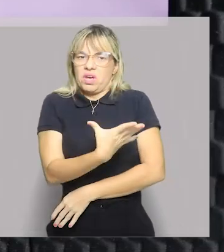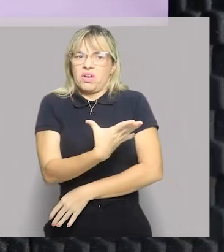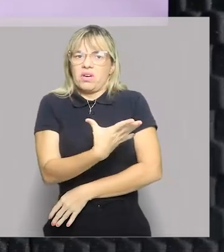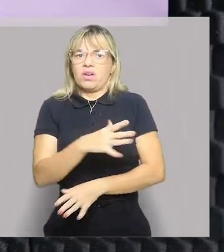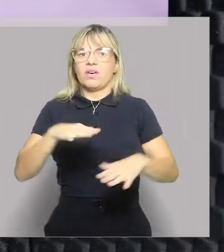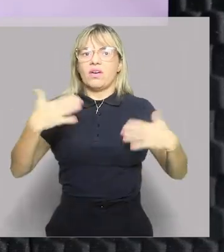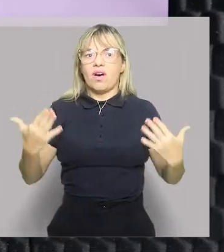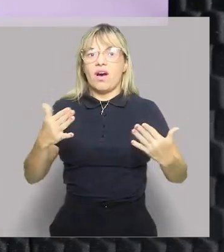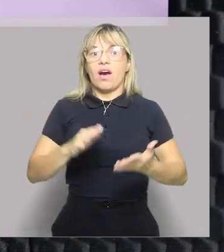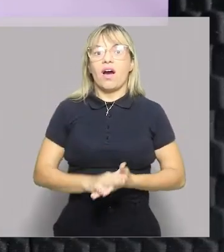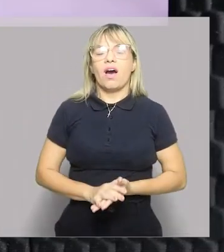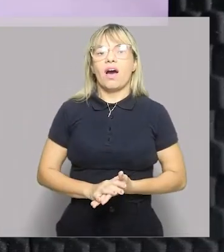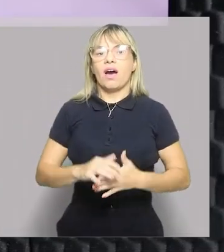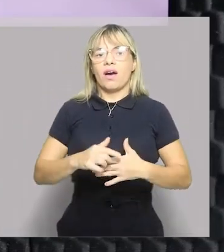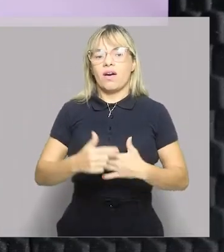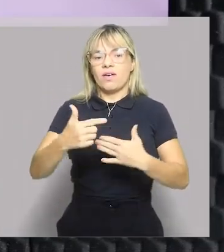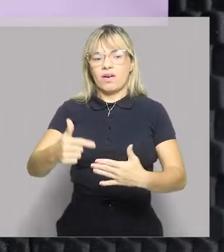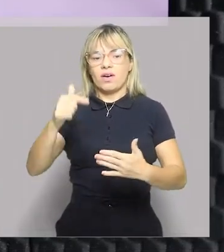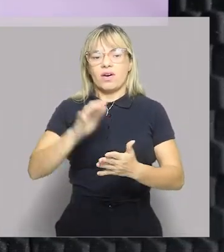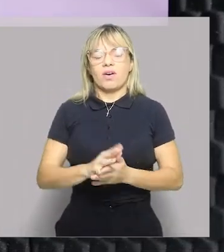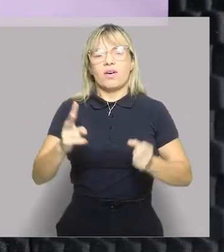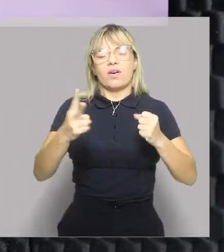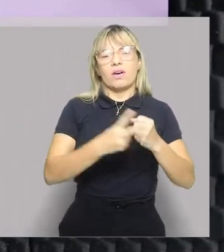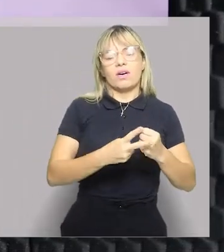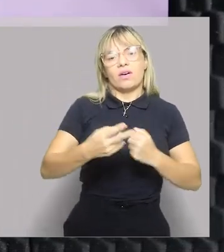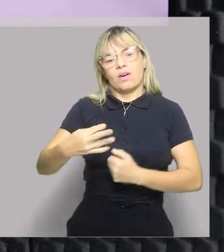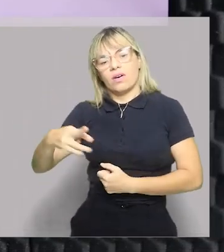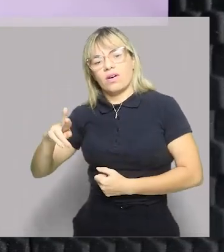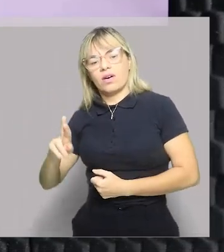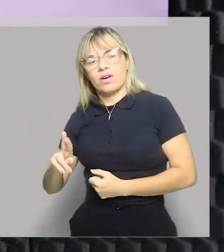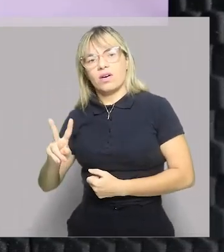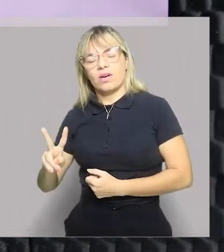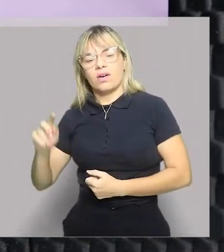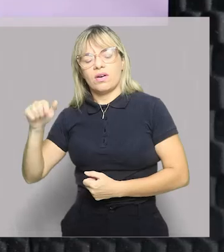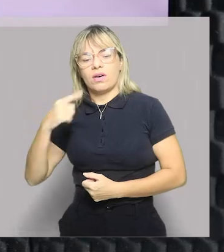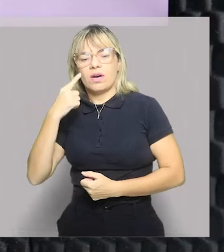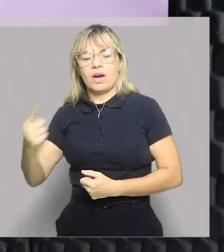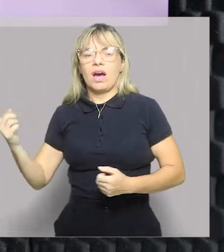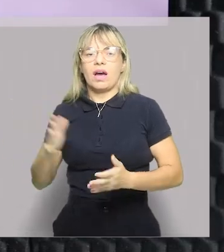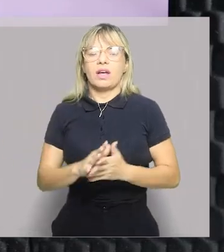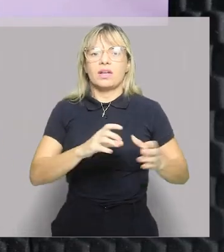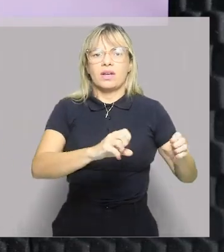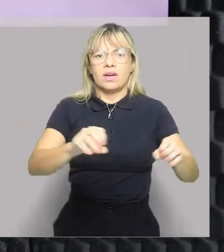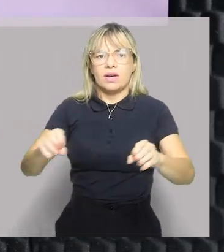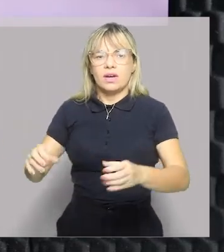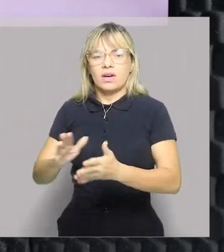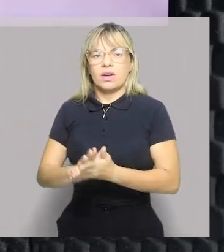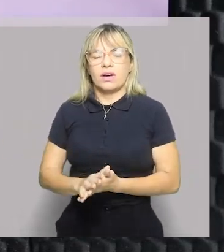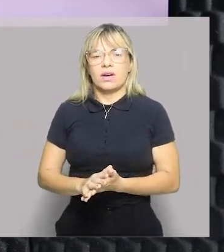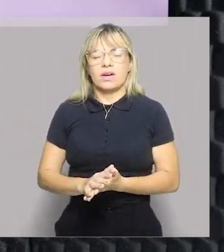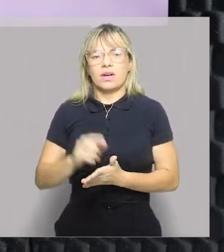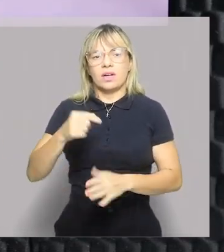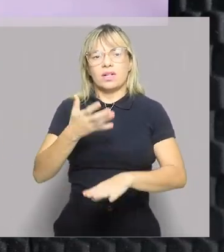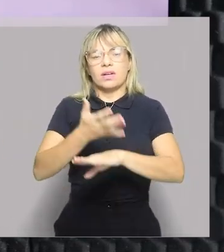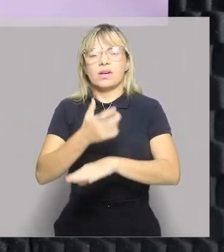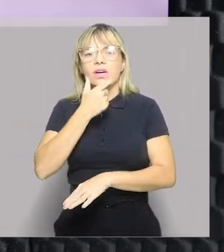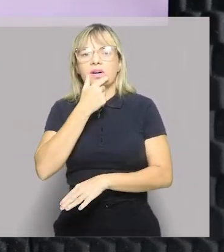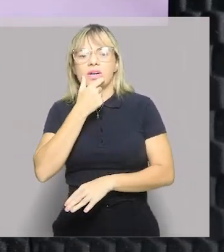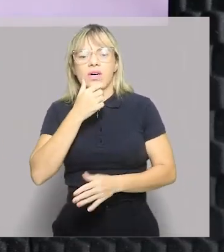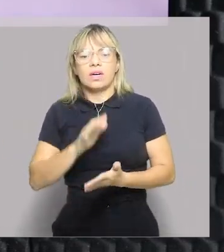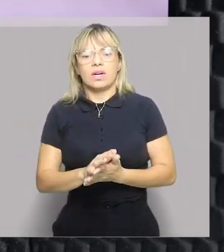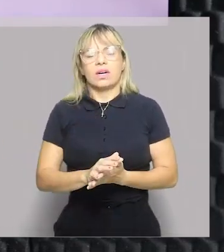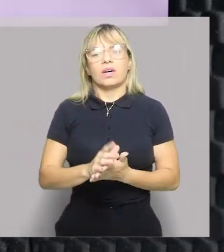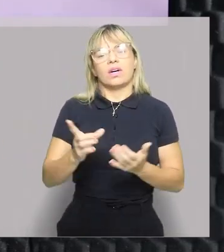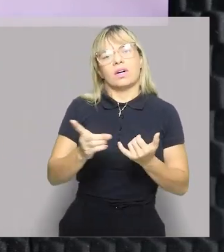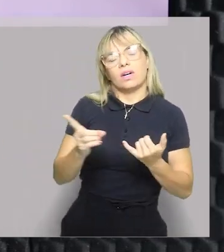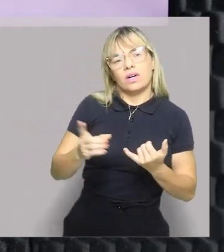um verbo intransitivo. Se você diz, ele ensina inglês, você está diante de verbo transitivo direto. Se você diz, ele ensina